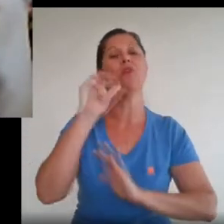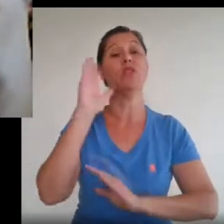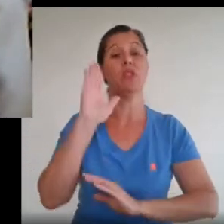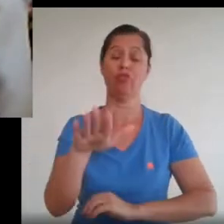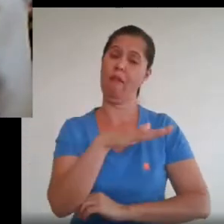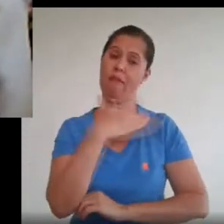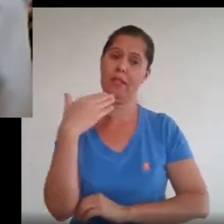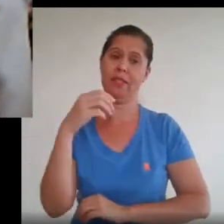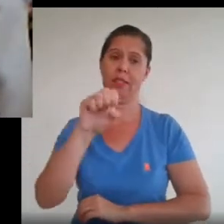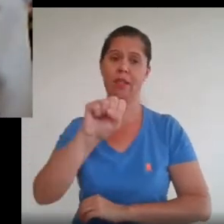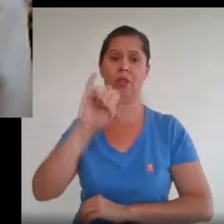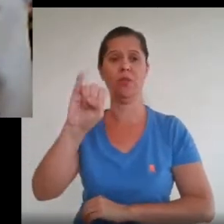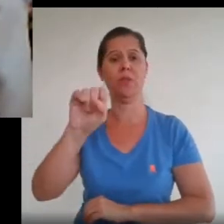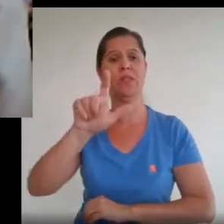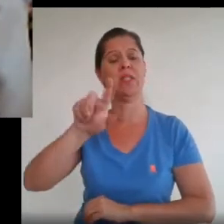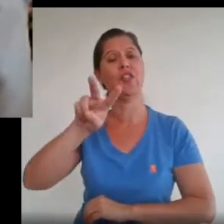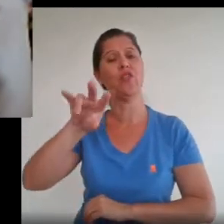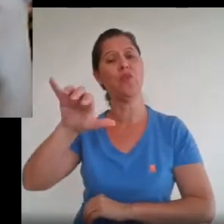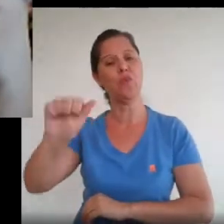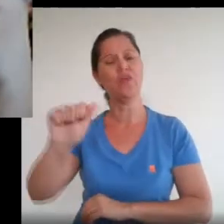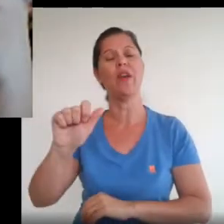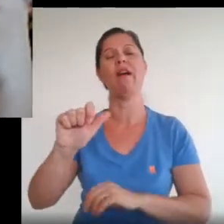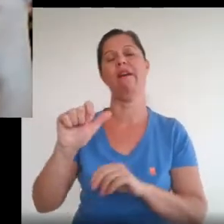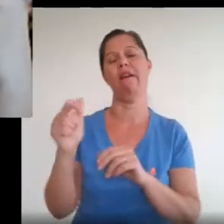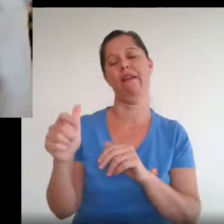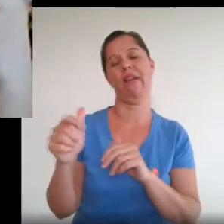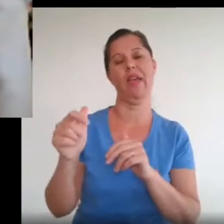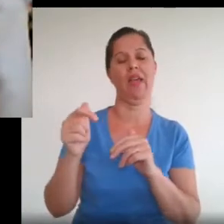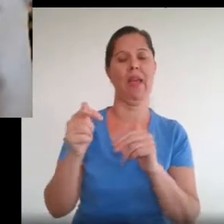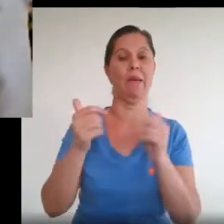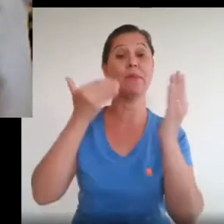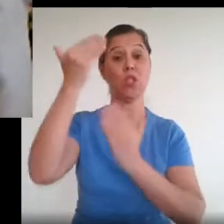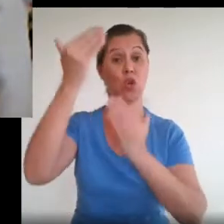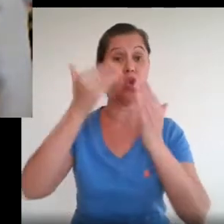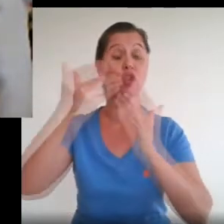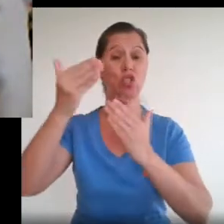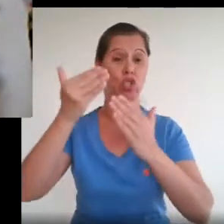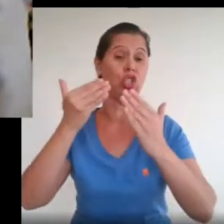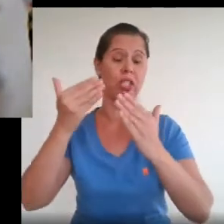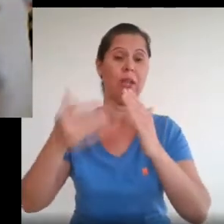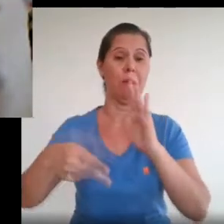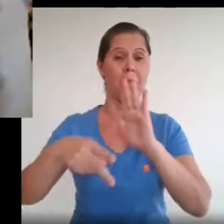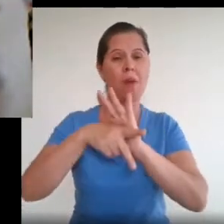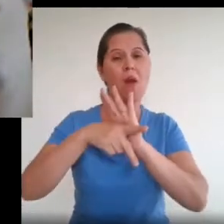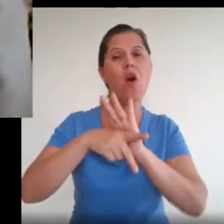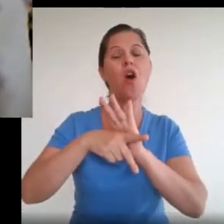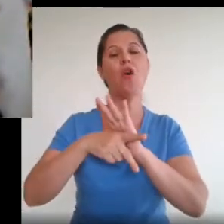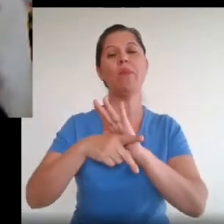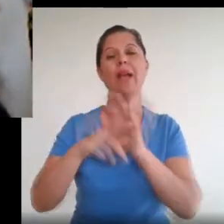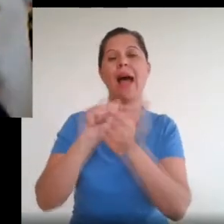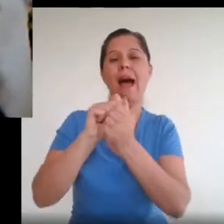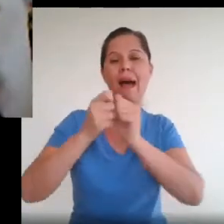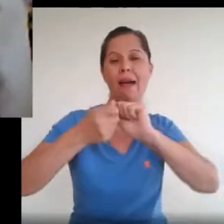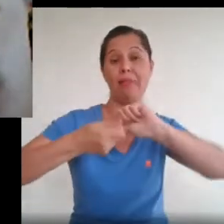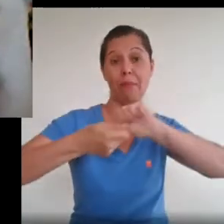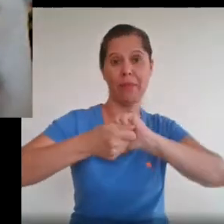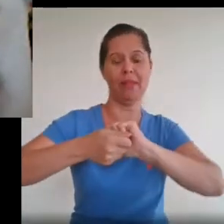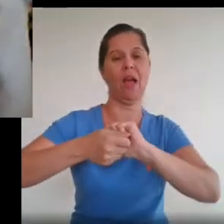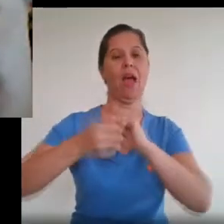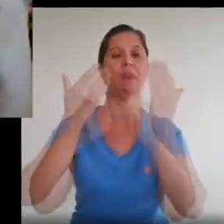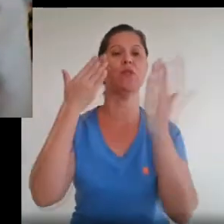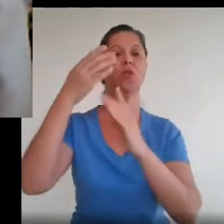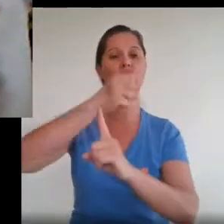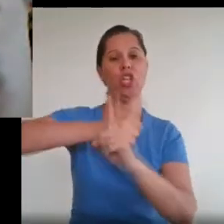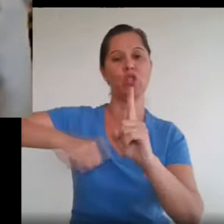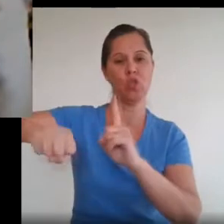falecida, mas brasileira, que fez uma revisão da psicologia social latino-americana e propôs uma forma de atuação de psicologia